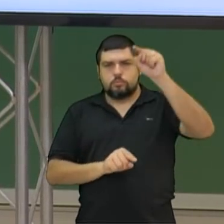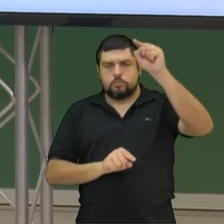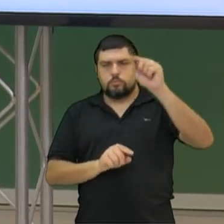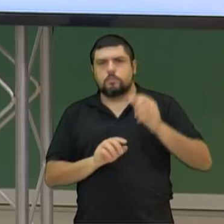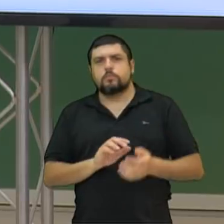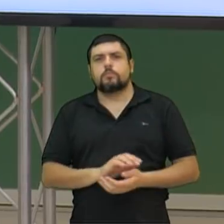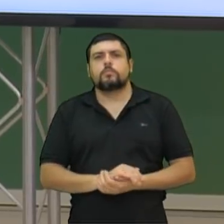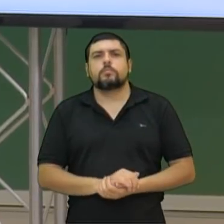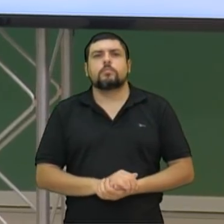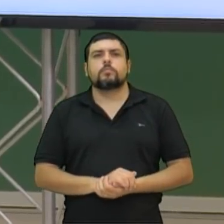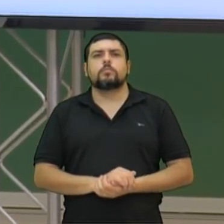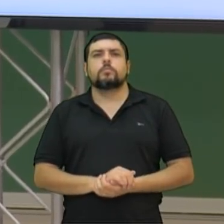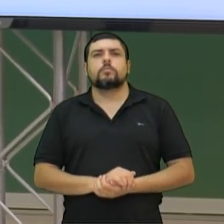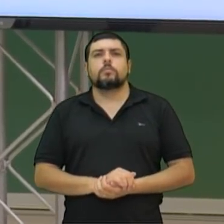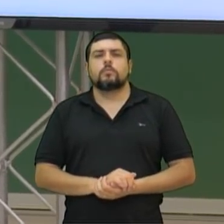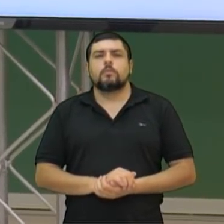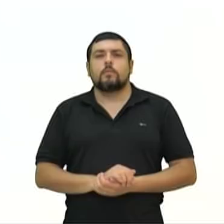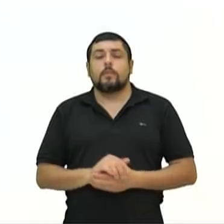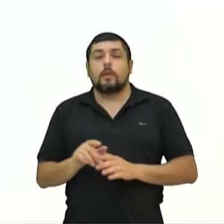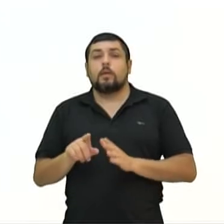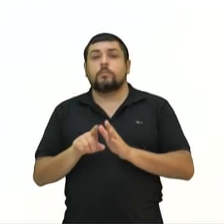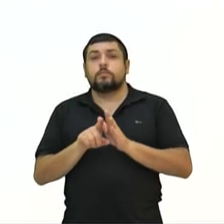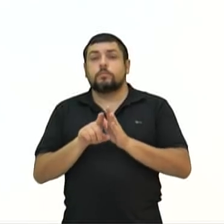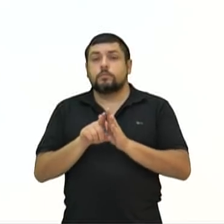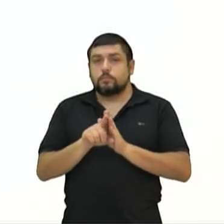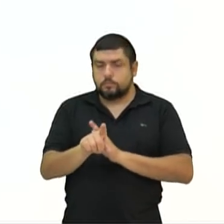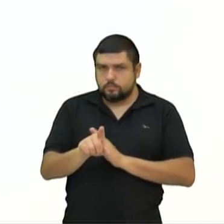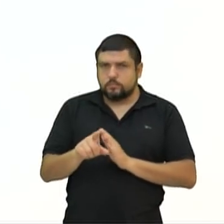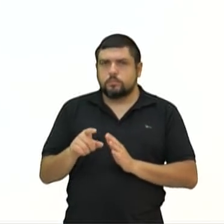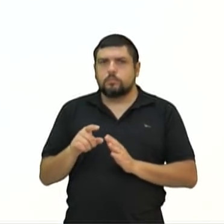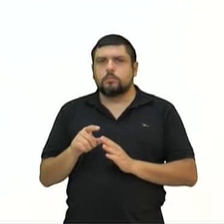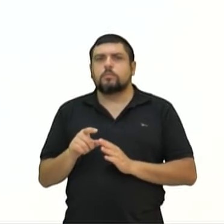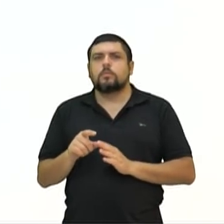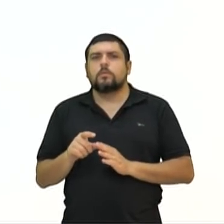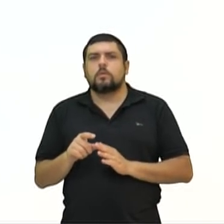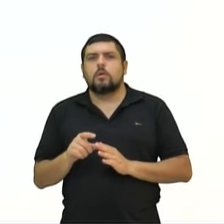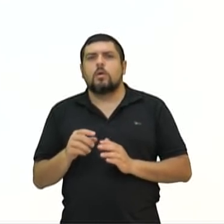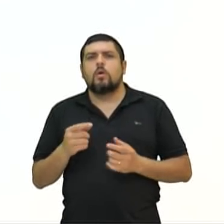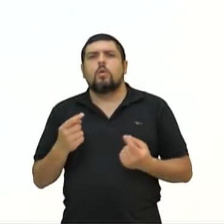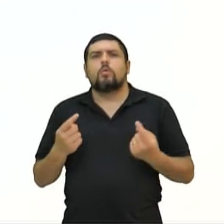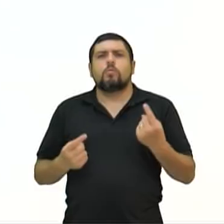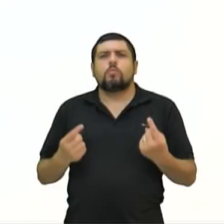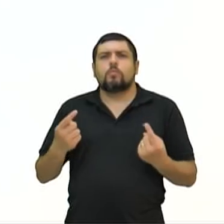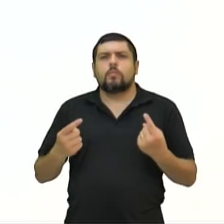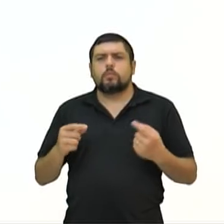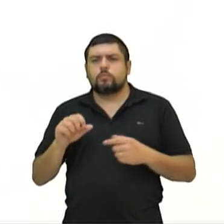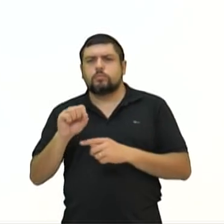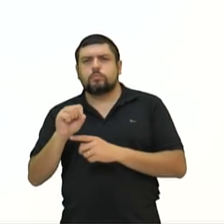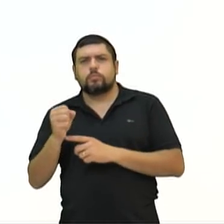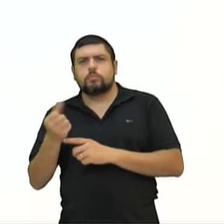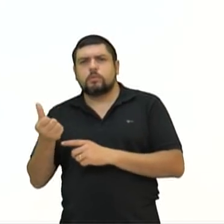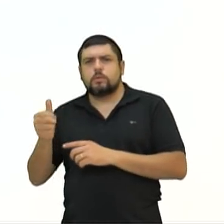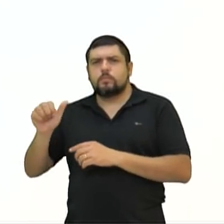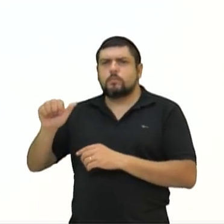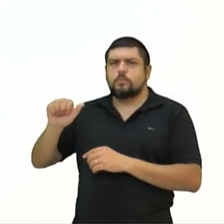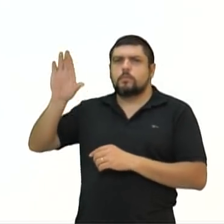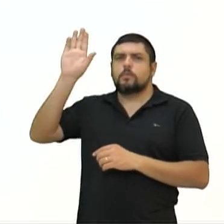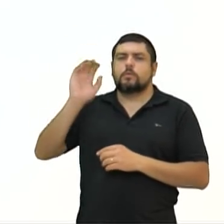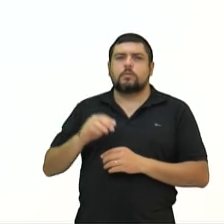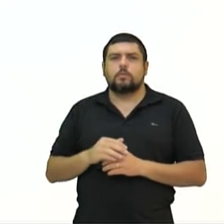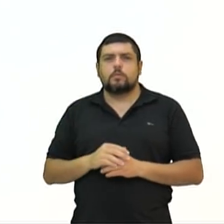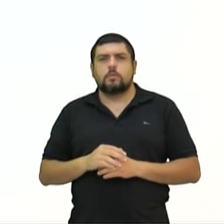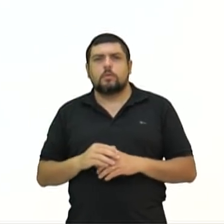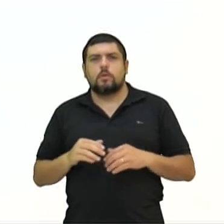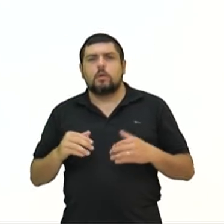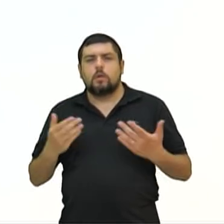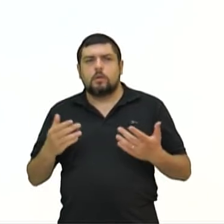A pergunta era, em quantos dias a quantidade de produtos vendidos for maior ou igual a 86? Então, veja só. Do